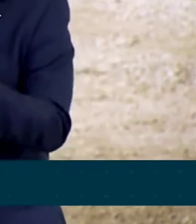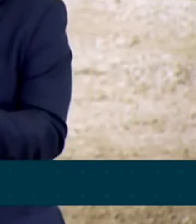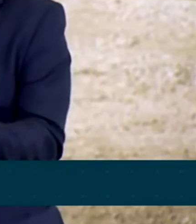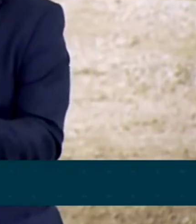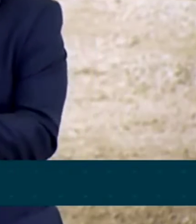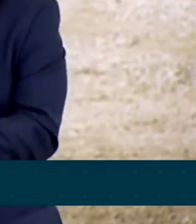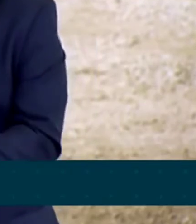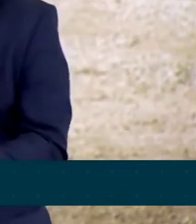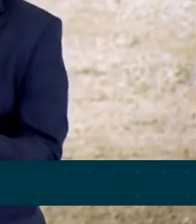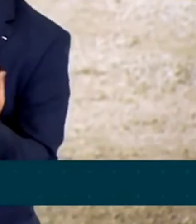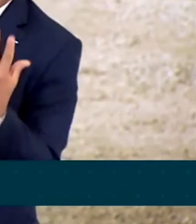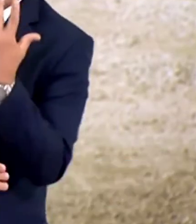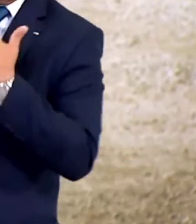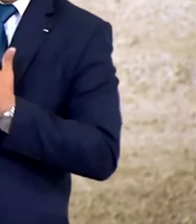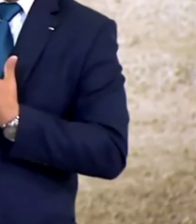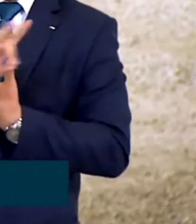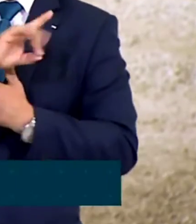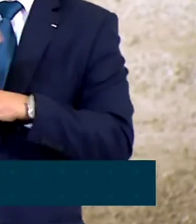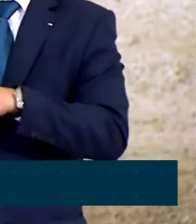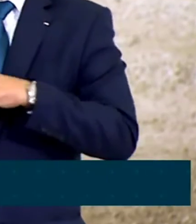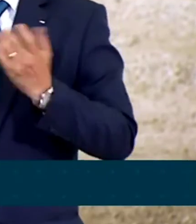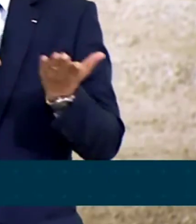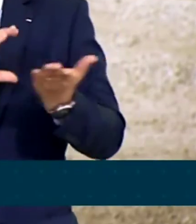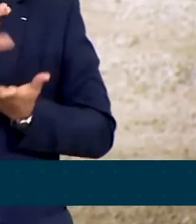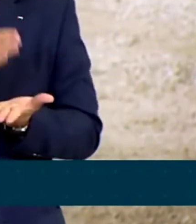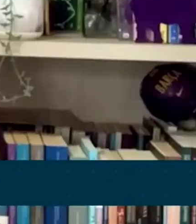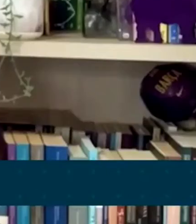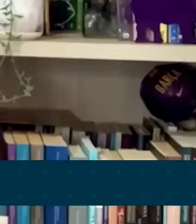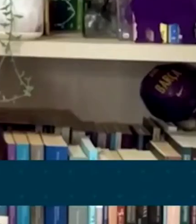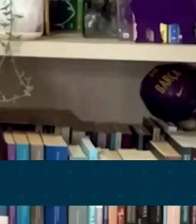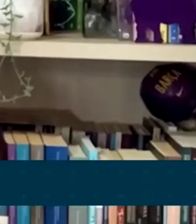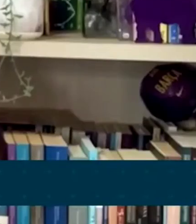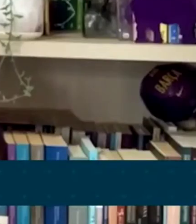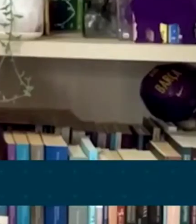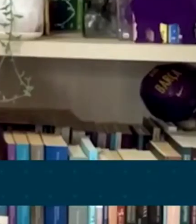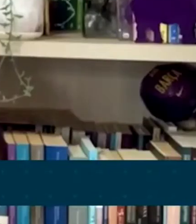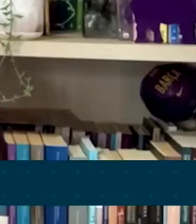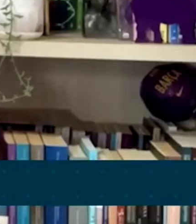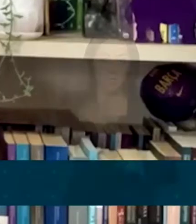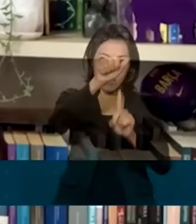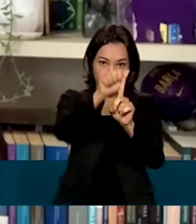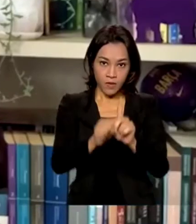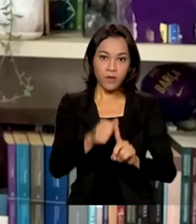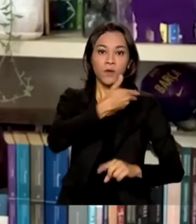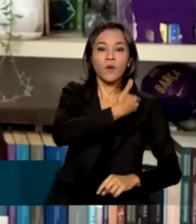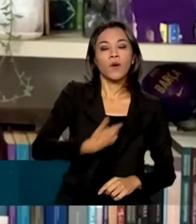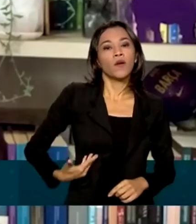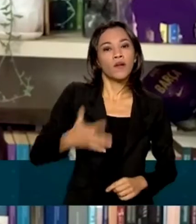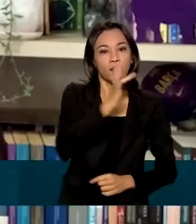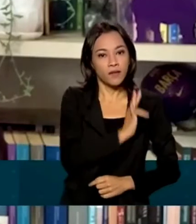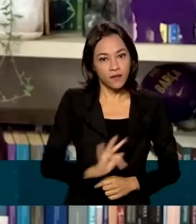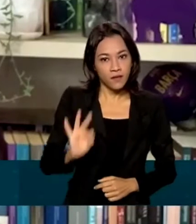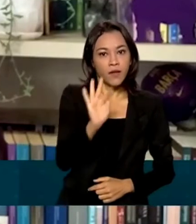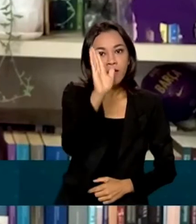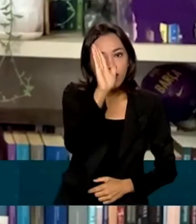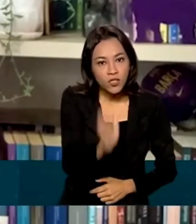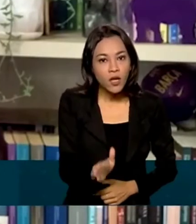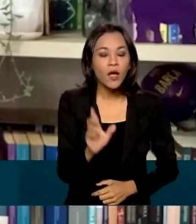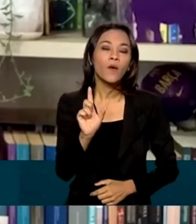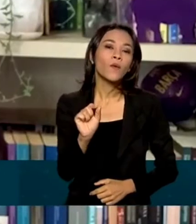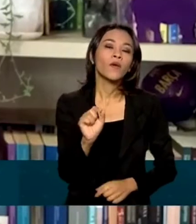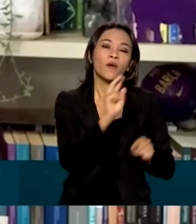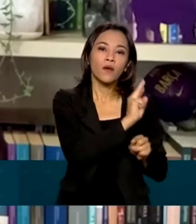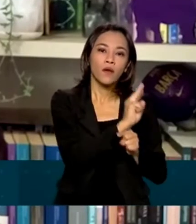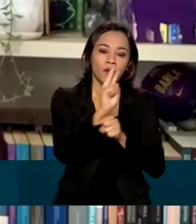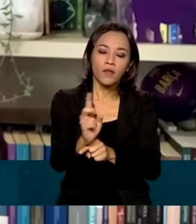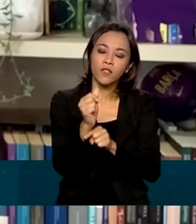diferenciadas de prazos e taxas. Neste mês, o governo federal já havia disponibilizado uma linha